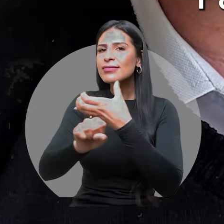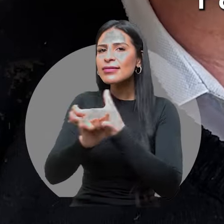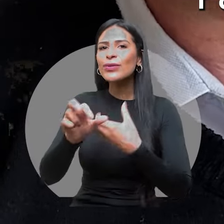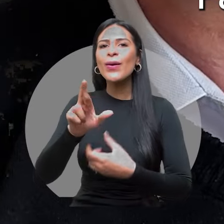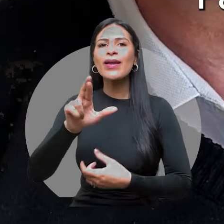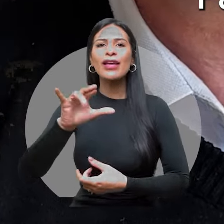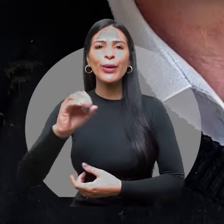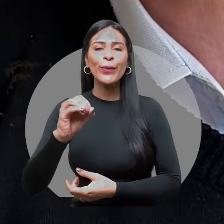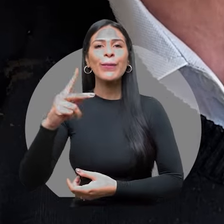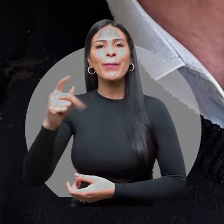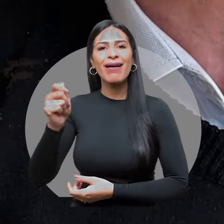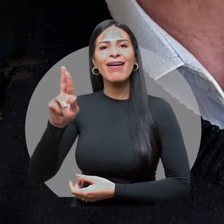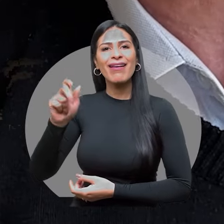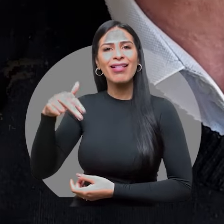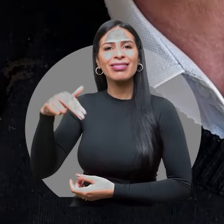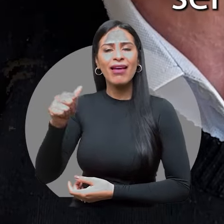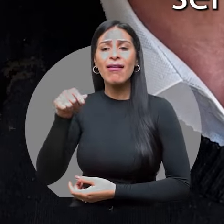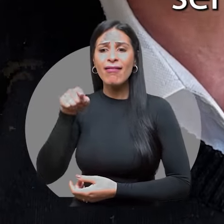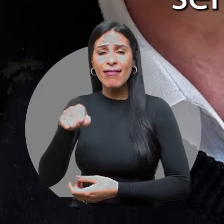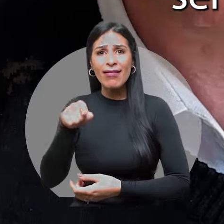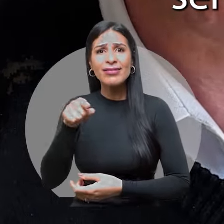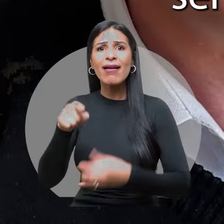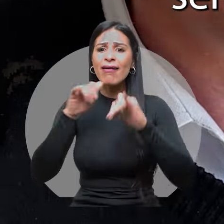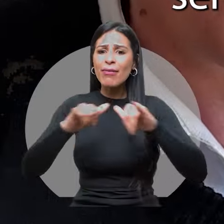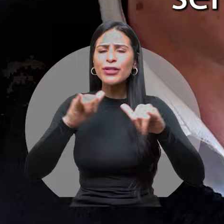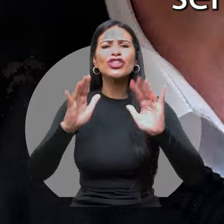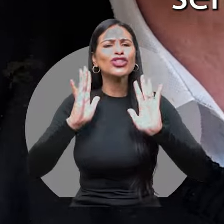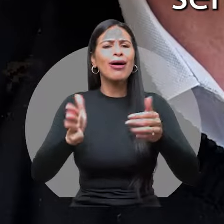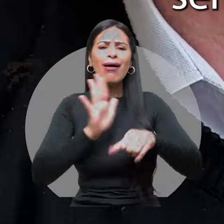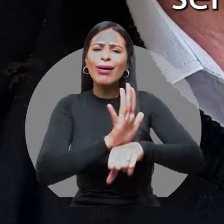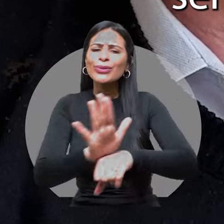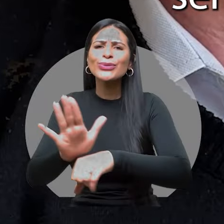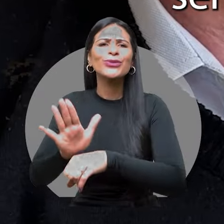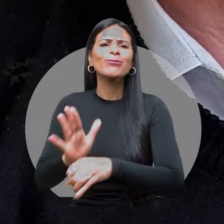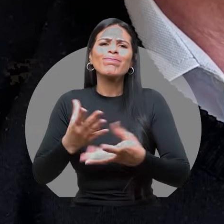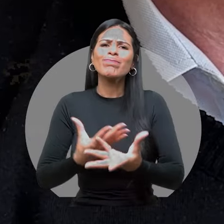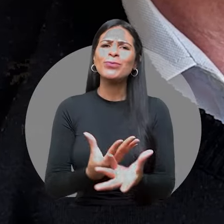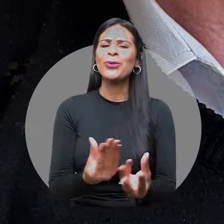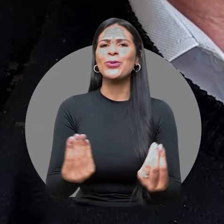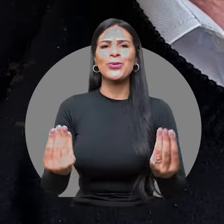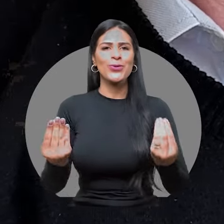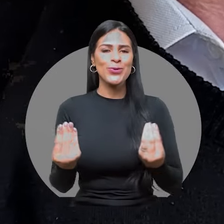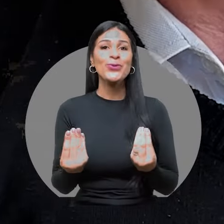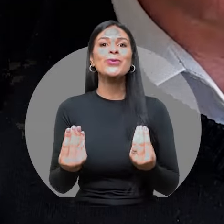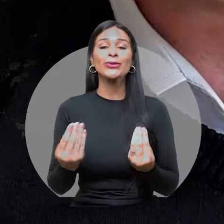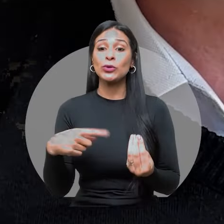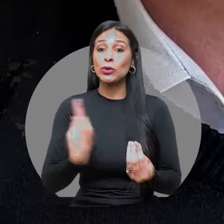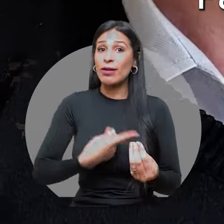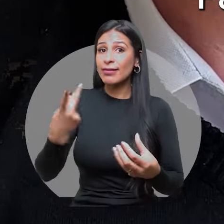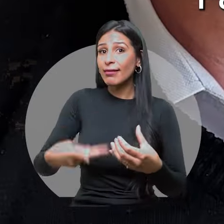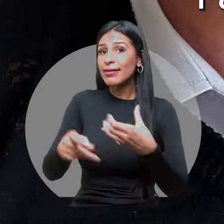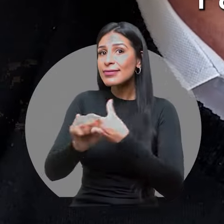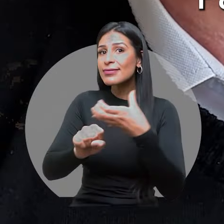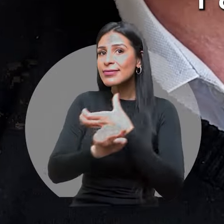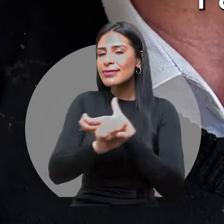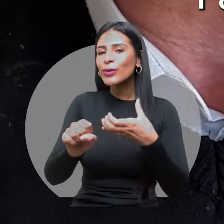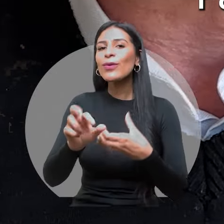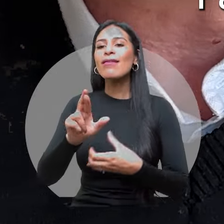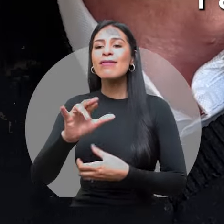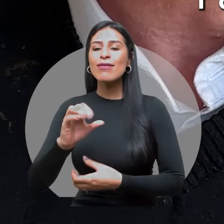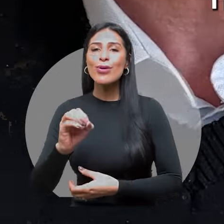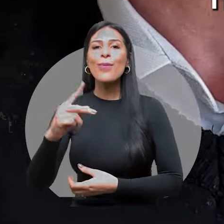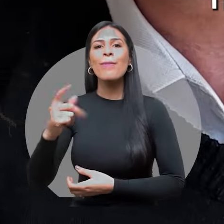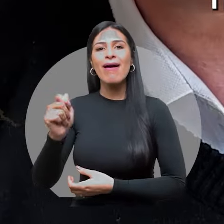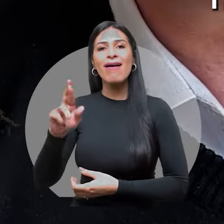Rio Paraná, essa campanha já semeou muitas sementes. Entre nós, no sino do Rio